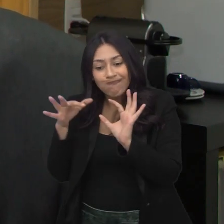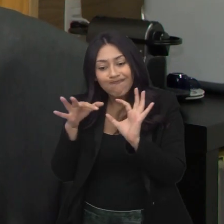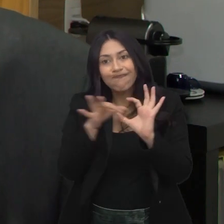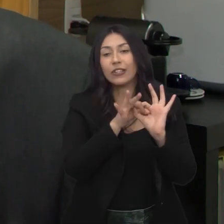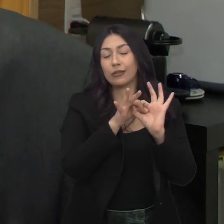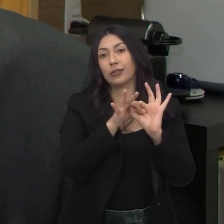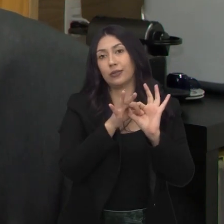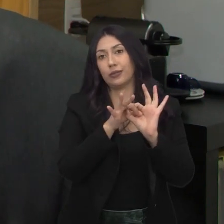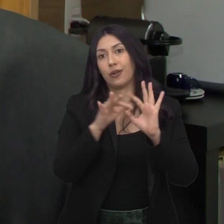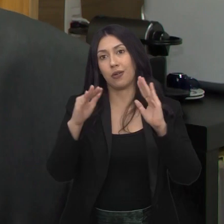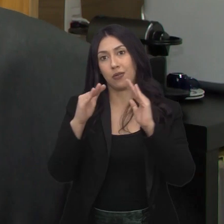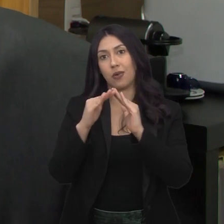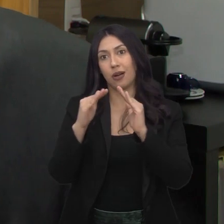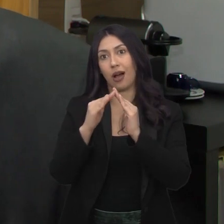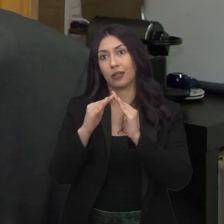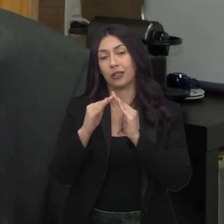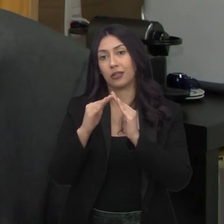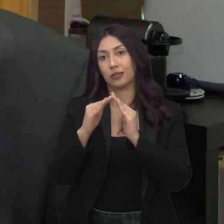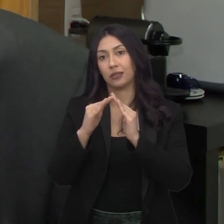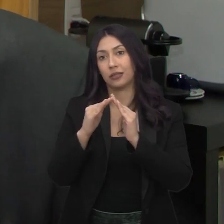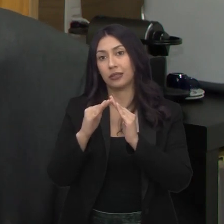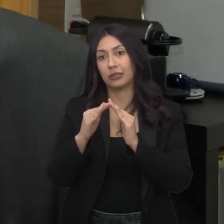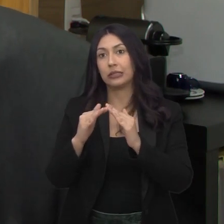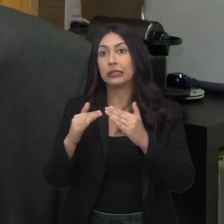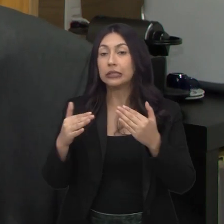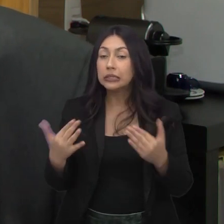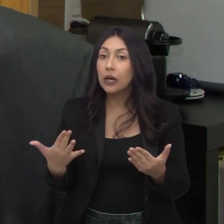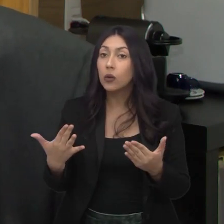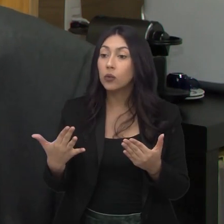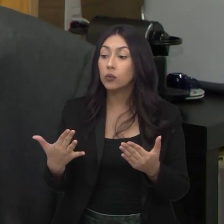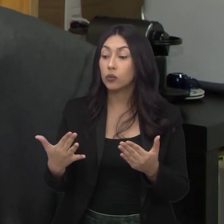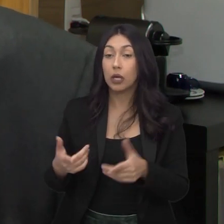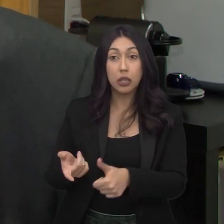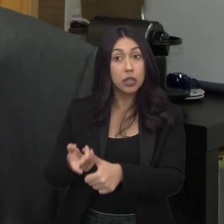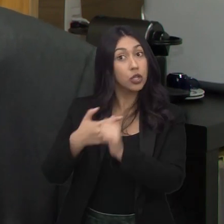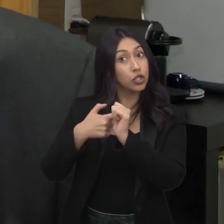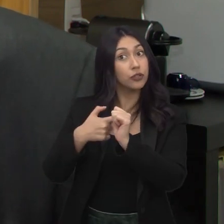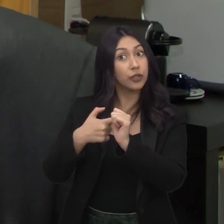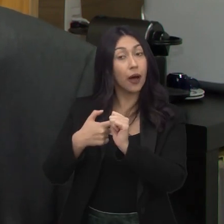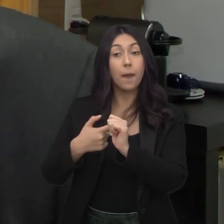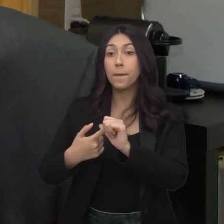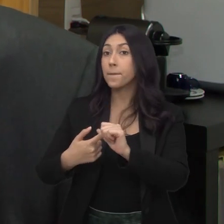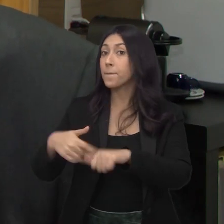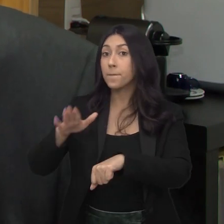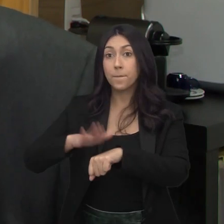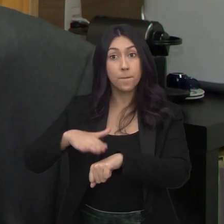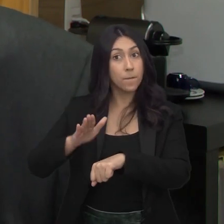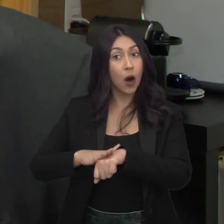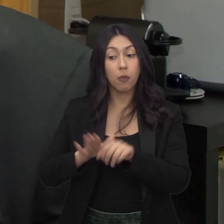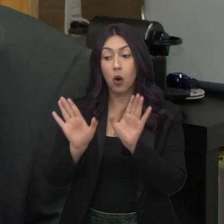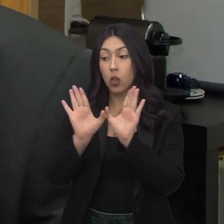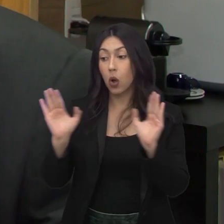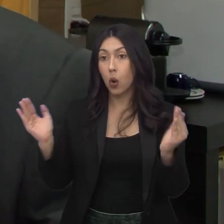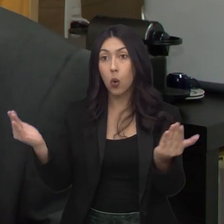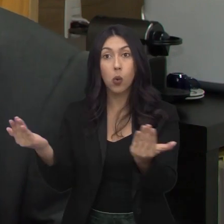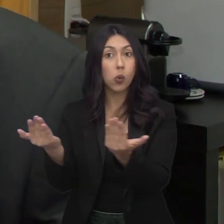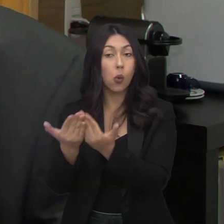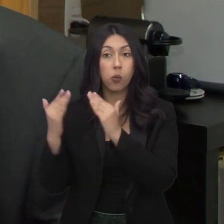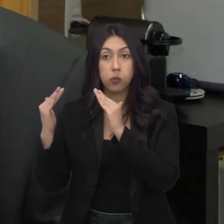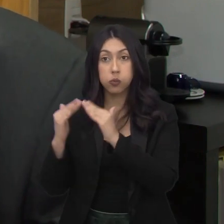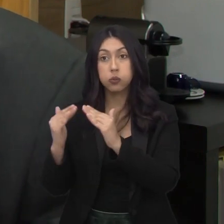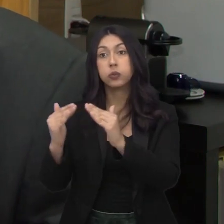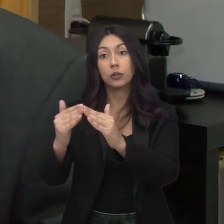imóvel, né? Essa dívida que a gente chama propter rem, ela é característica de condomínios e de